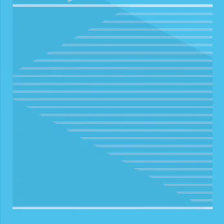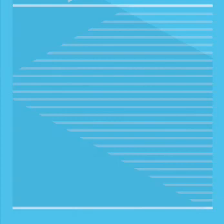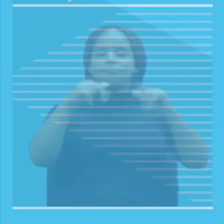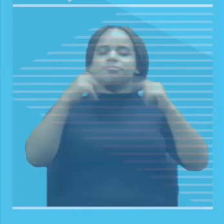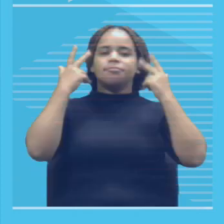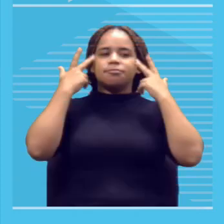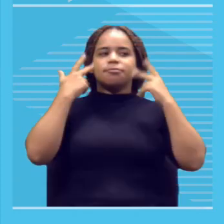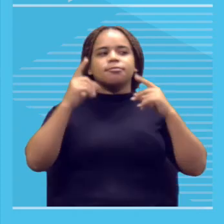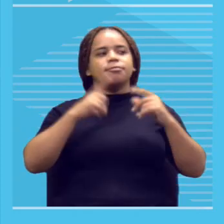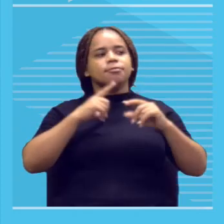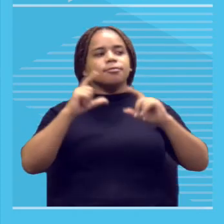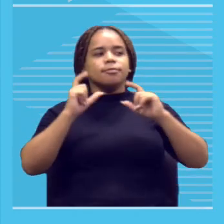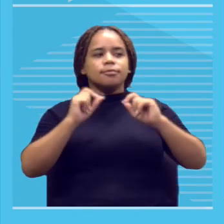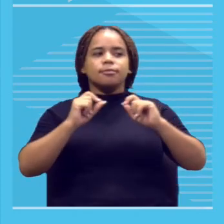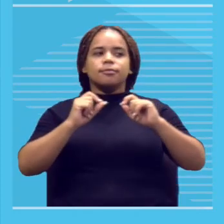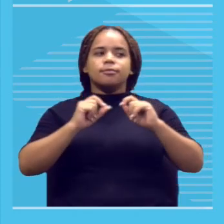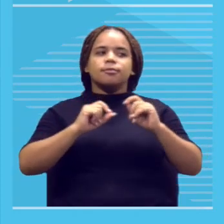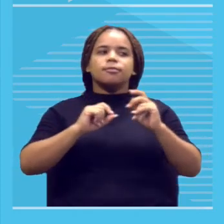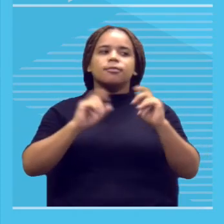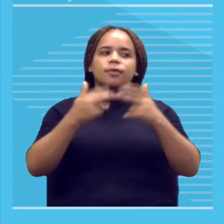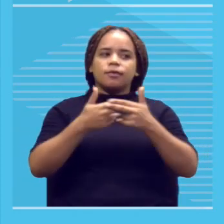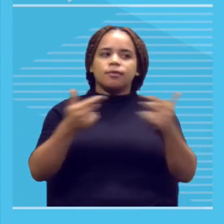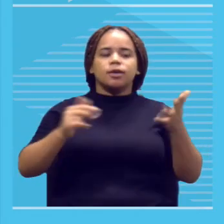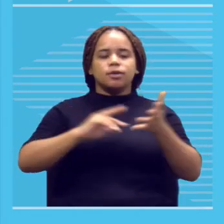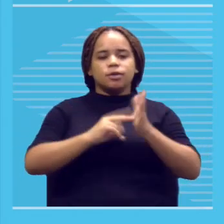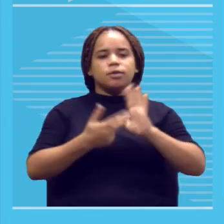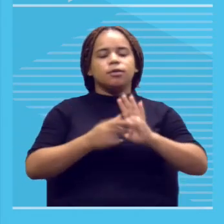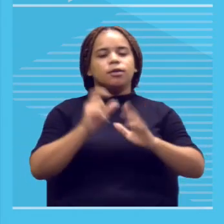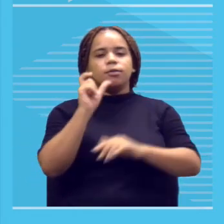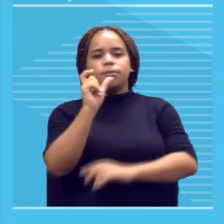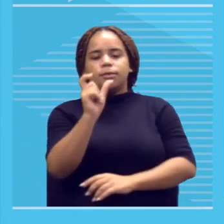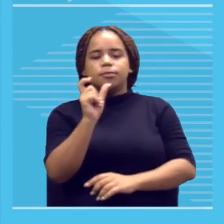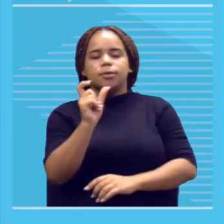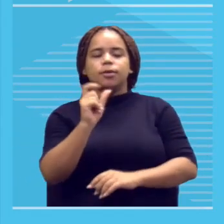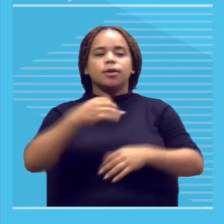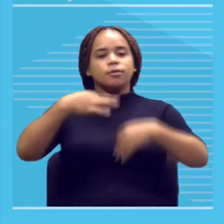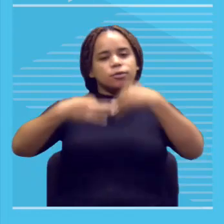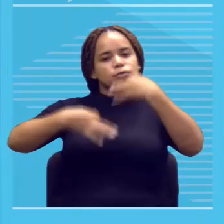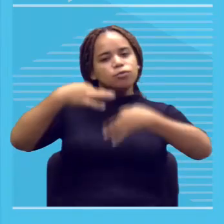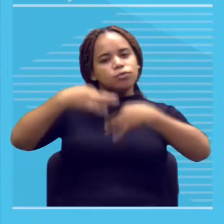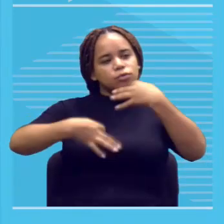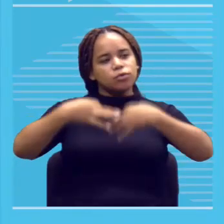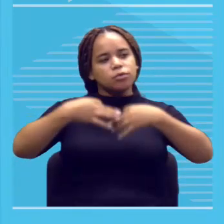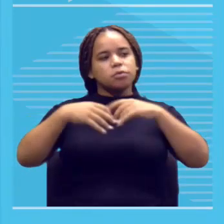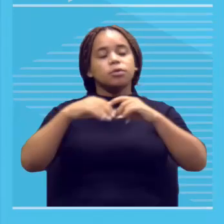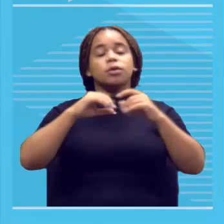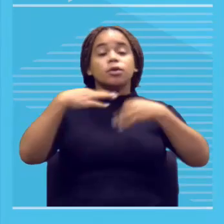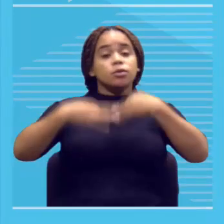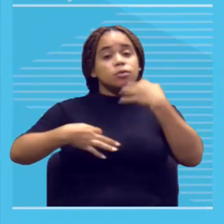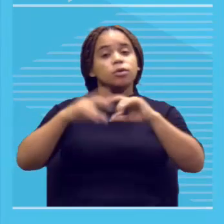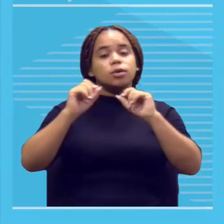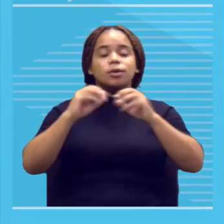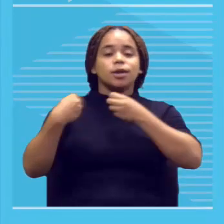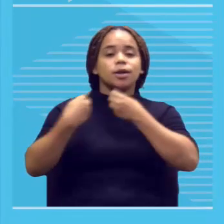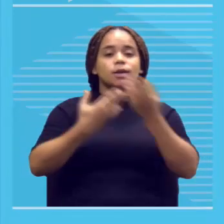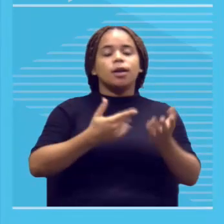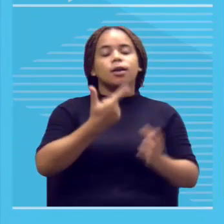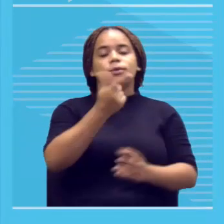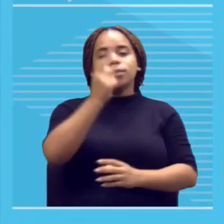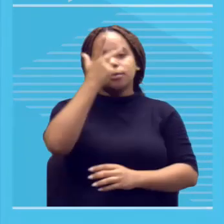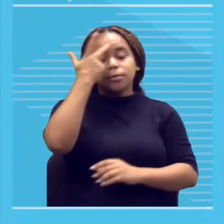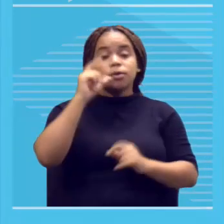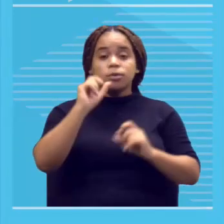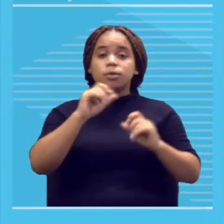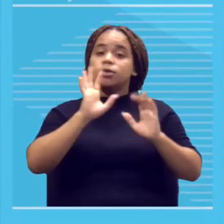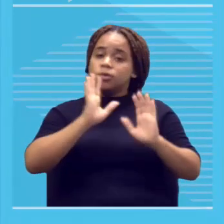a definição clássica é que justiça dar ao outro aquilo que é dele por direito e